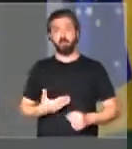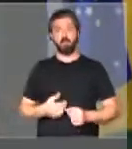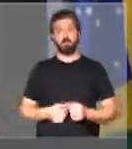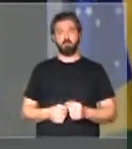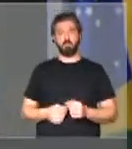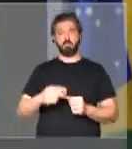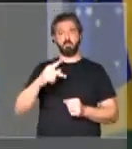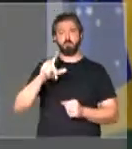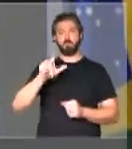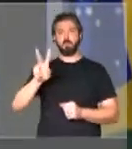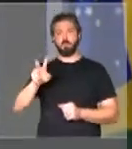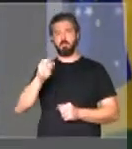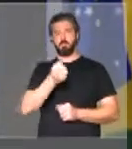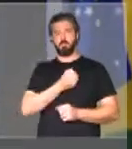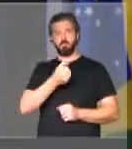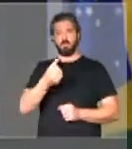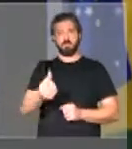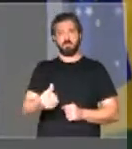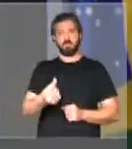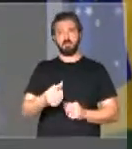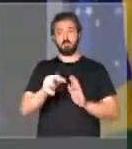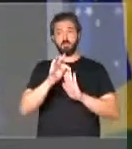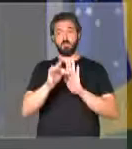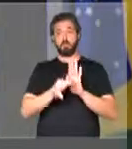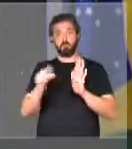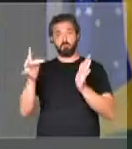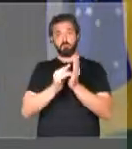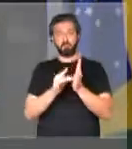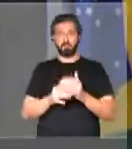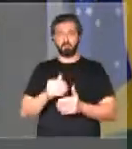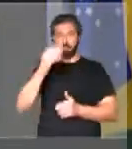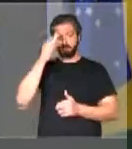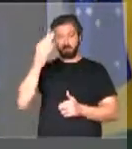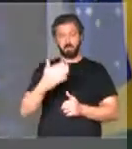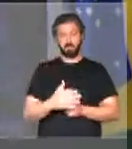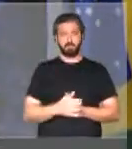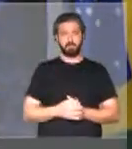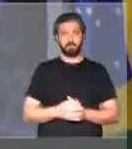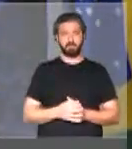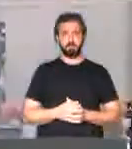favorável ao PLV número 6, o texto de conversão. Obrigado, presidente.